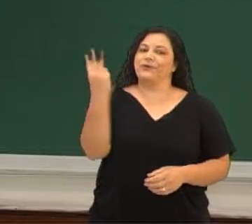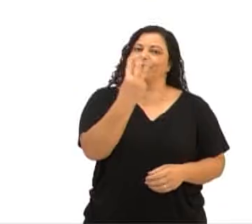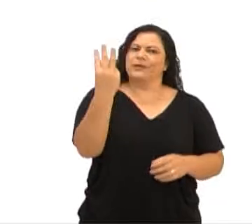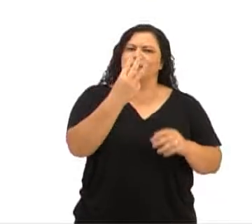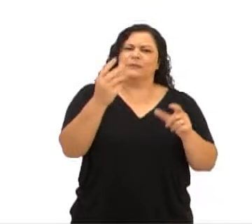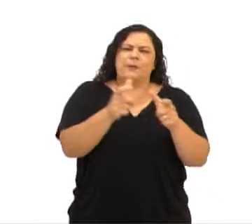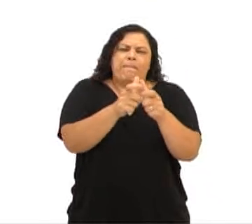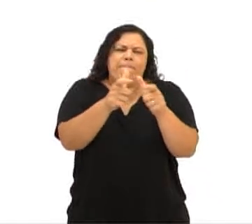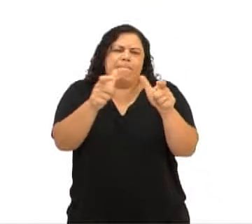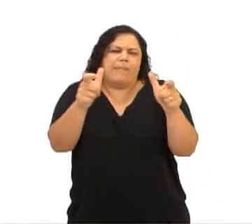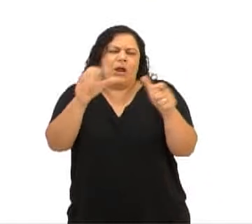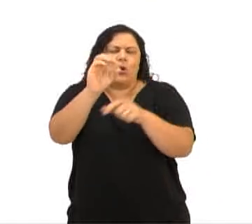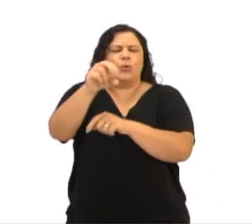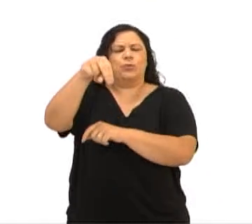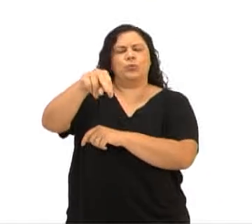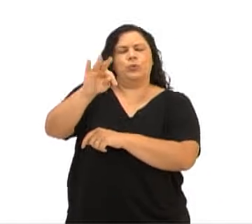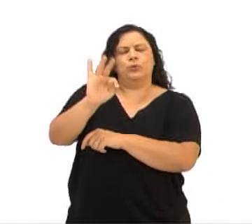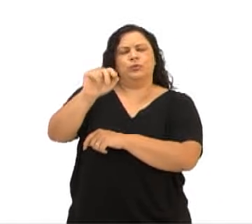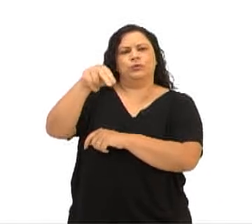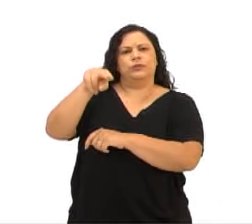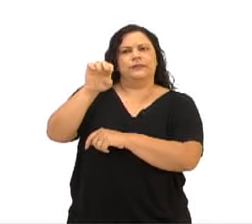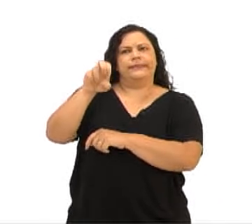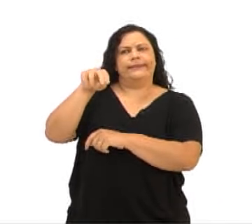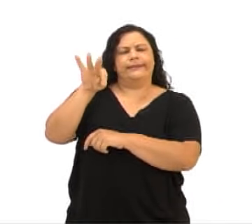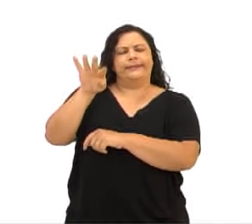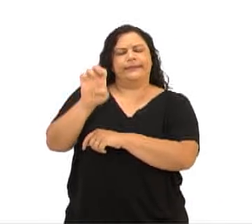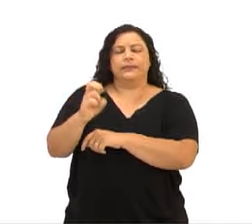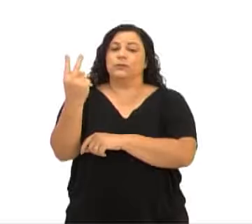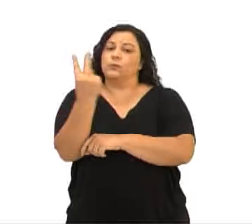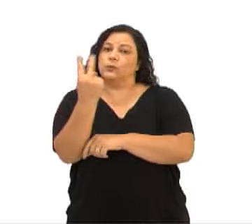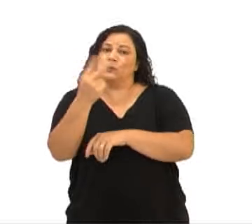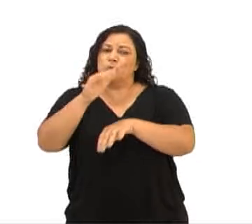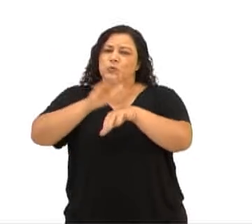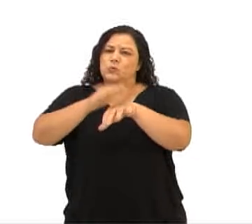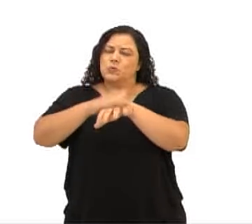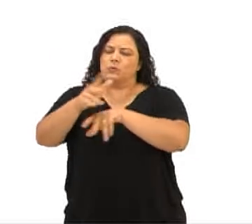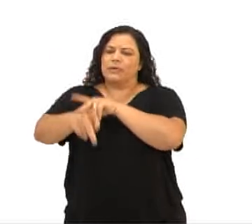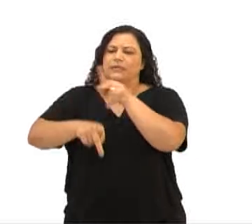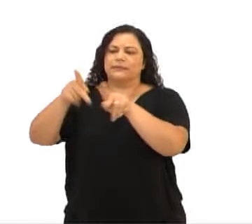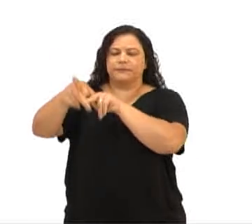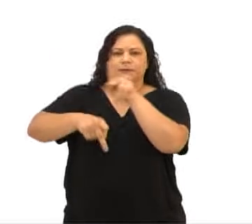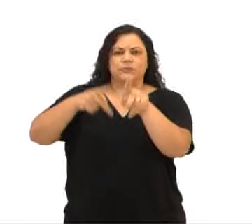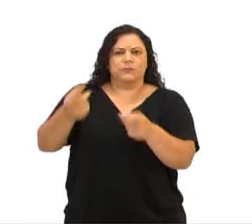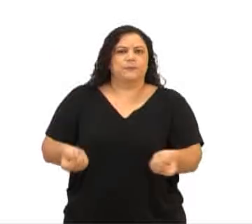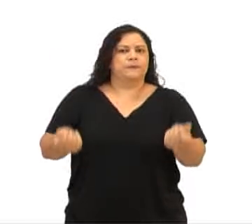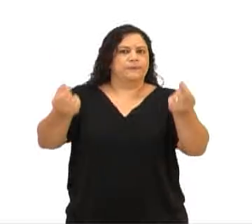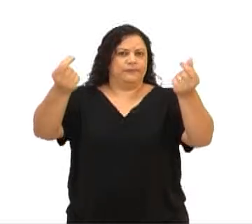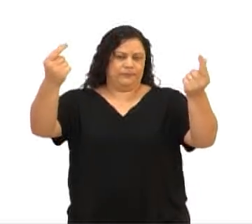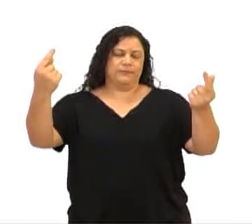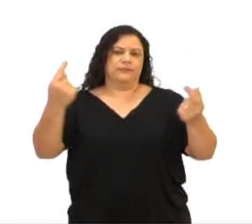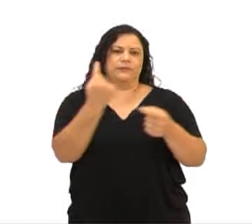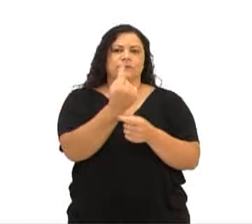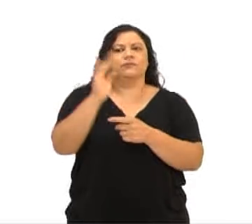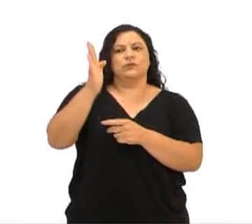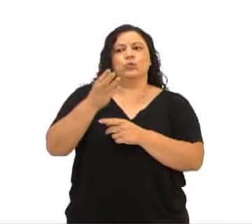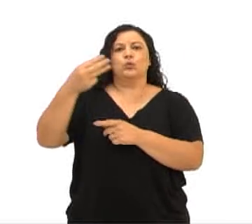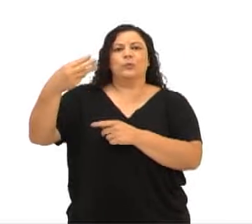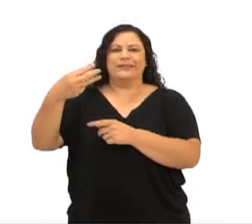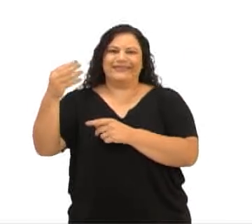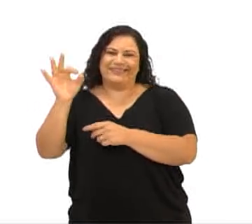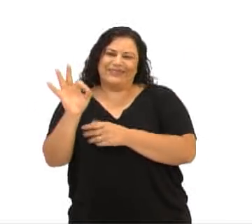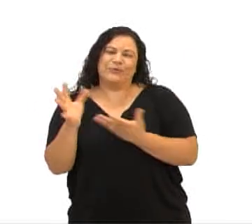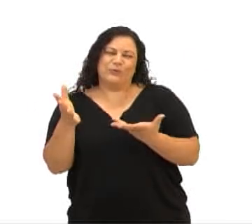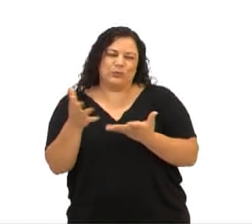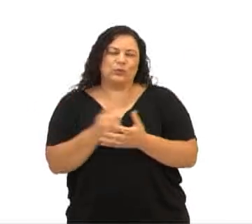populoso, e apesar das imensas riquezas, né, que possui, cerca de 1/3 dos habitantes da África